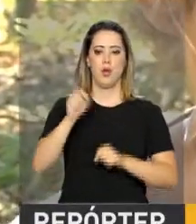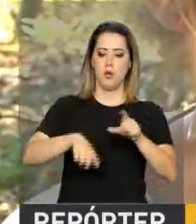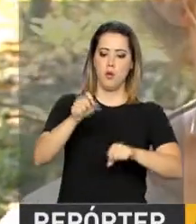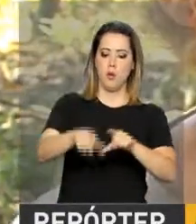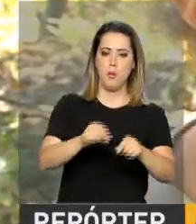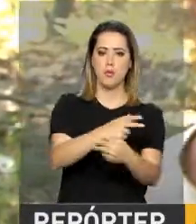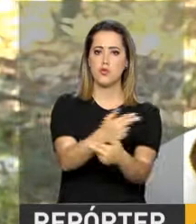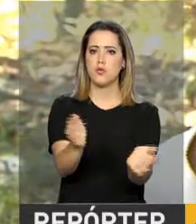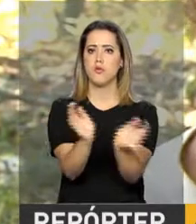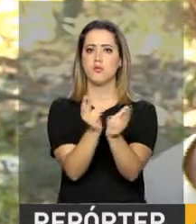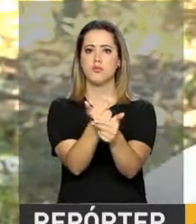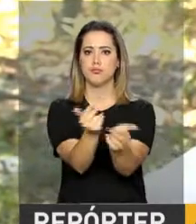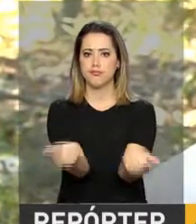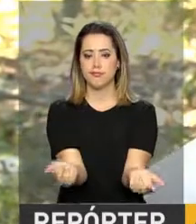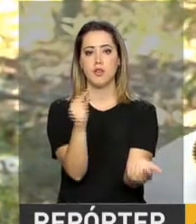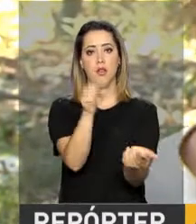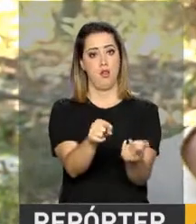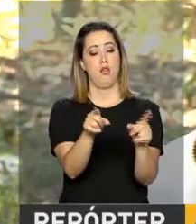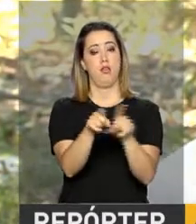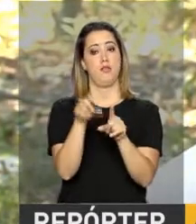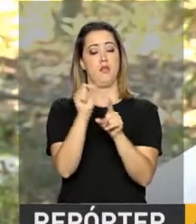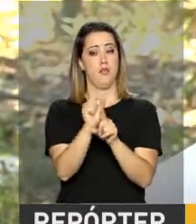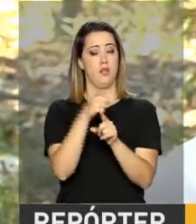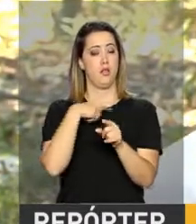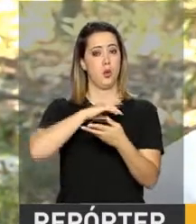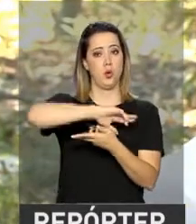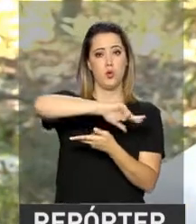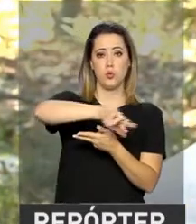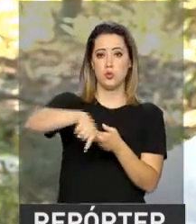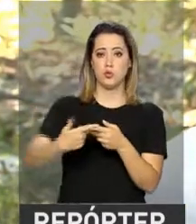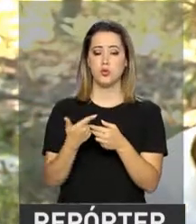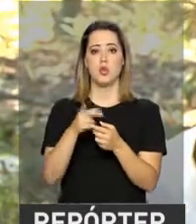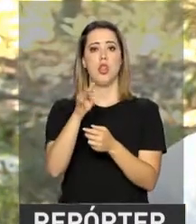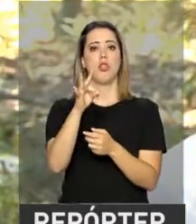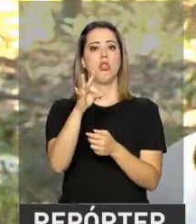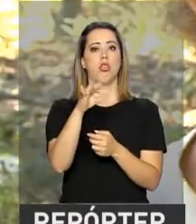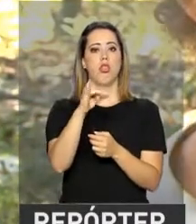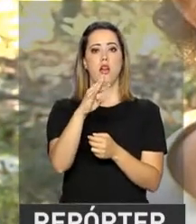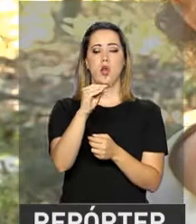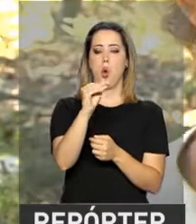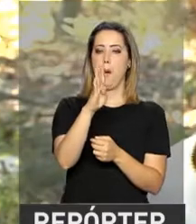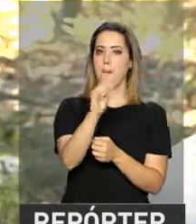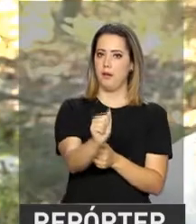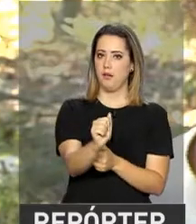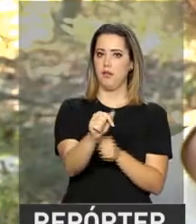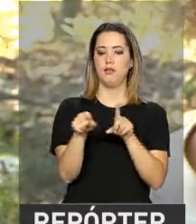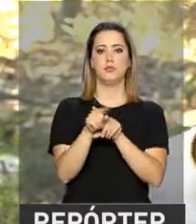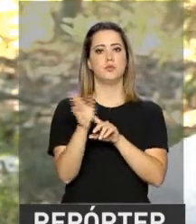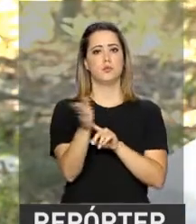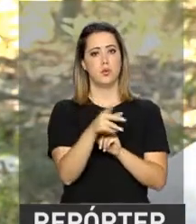é cozido e tenha as plantas alternativa que são a taioba a mostarda é